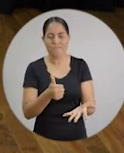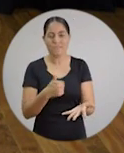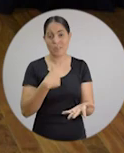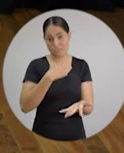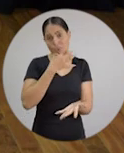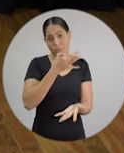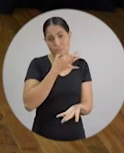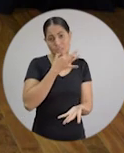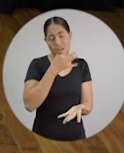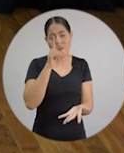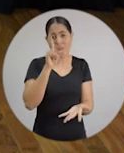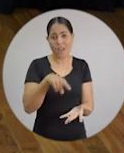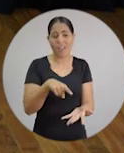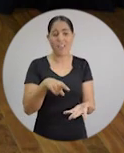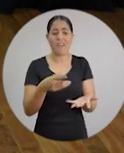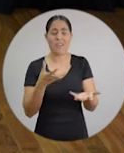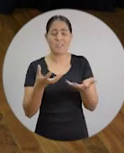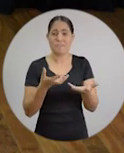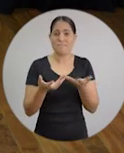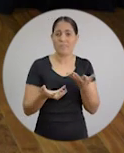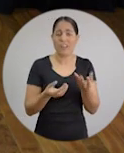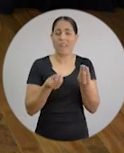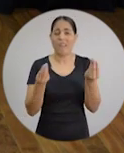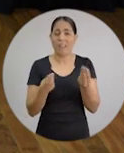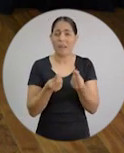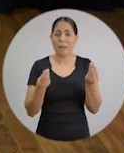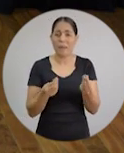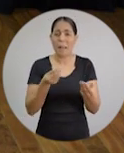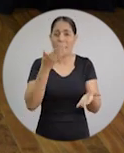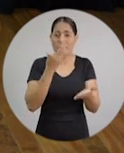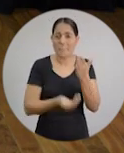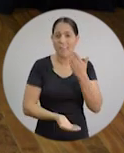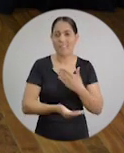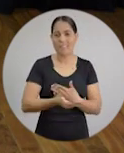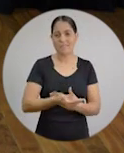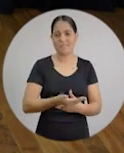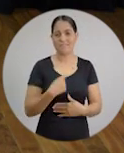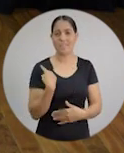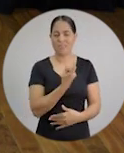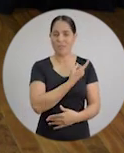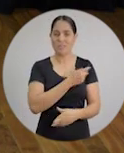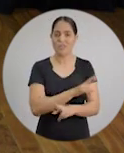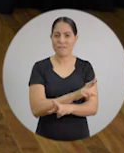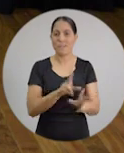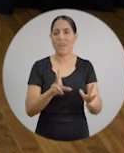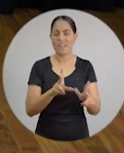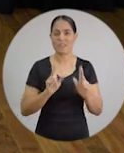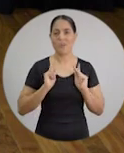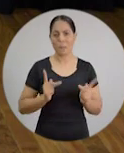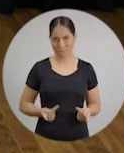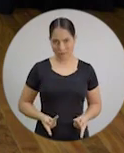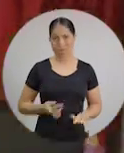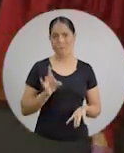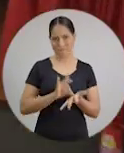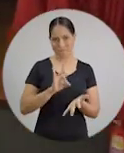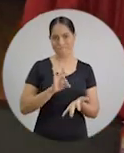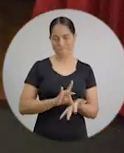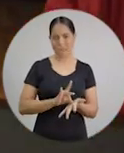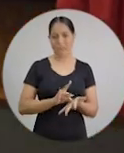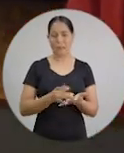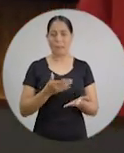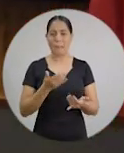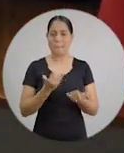visão, fere, né, o que a gente pode ter de mais essencial no que significa a nossa diferenciação como ser humano